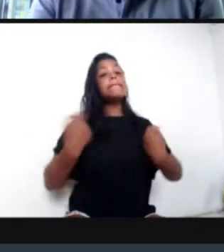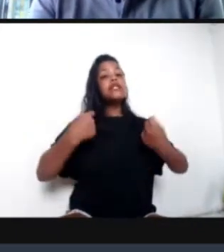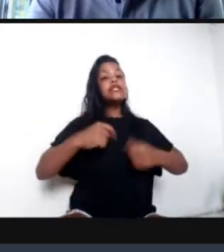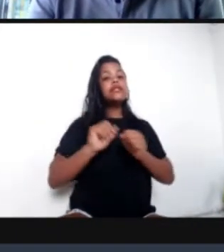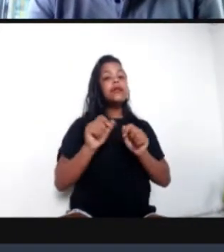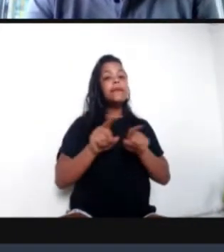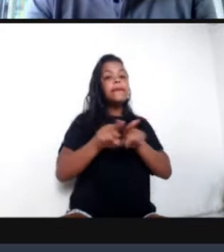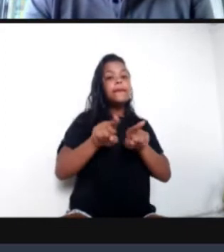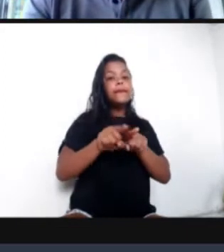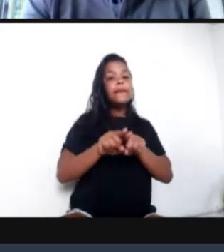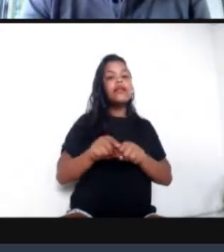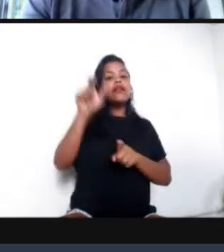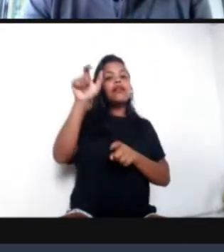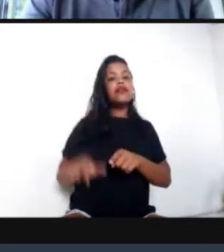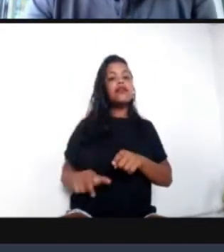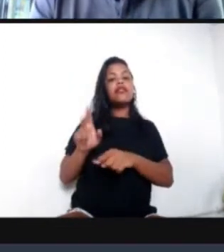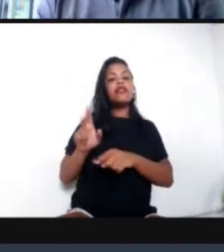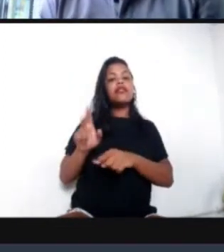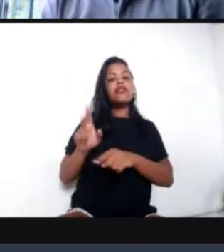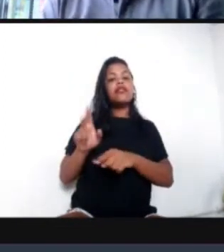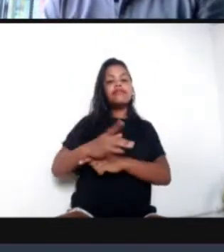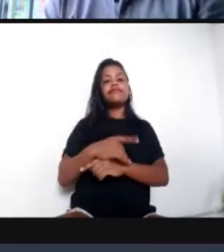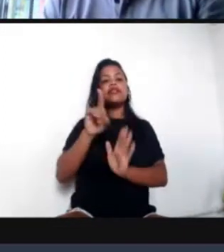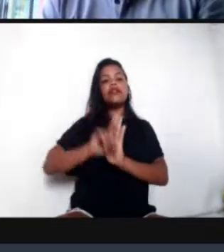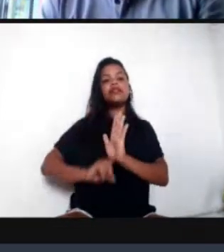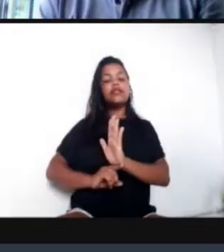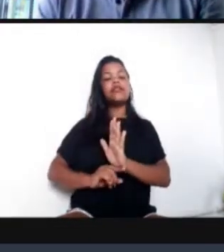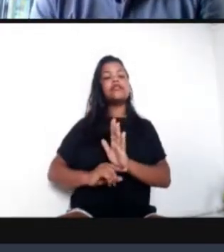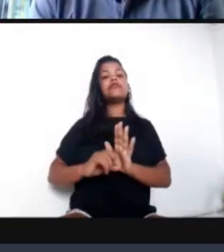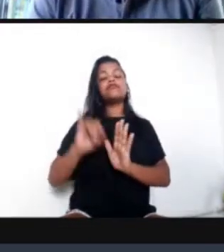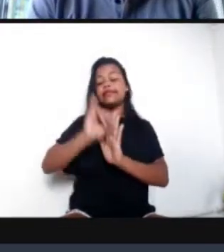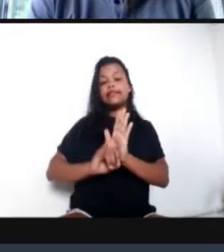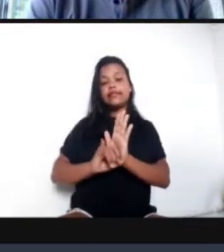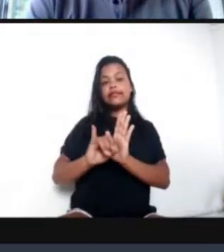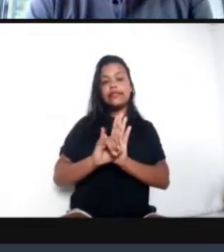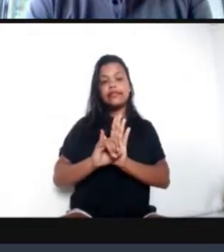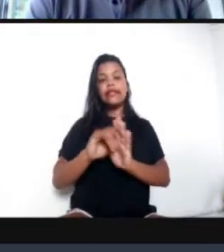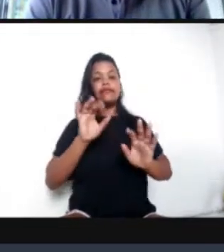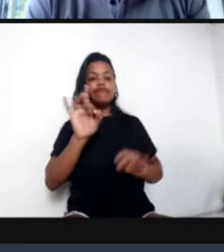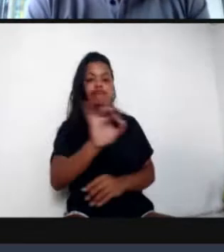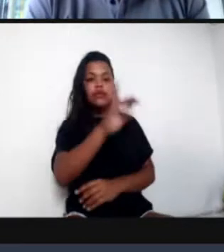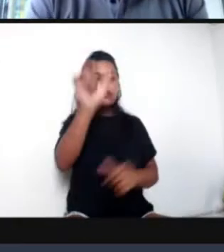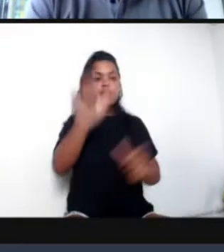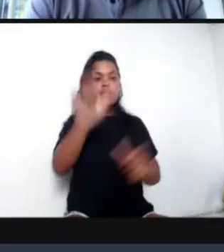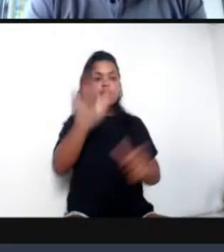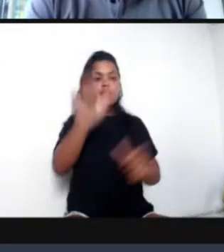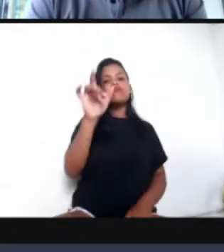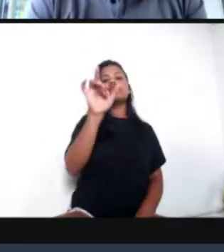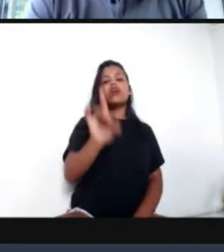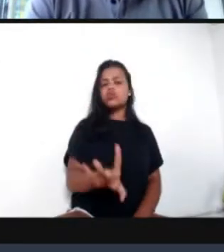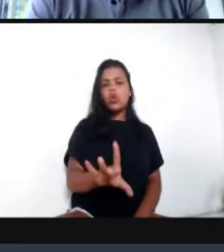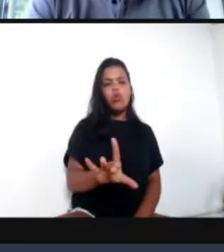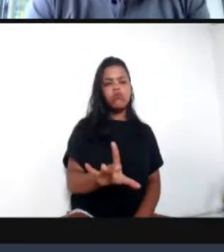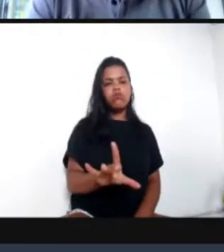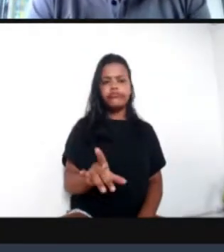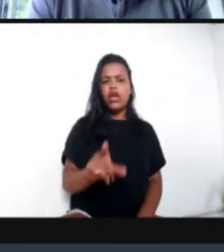cada indivíduo, ou seja, cada ser, cada organismo humano, ele é único. Ele tem características genéticas que ele adquire da